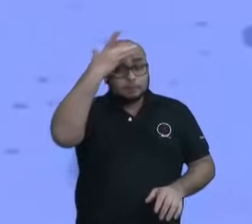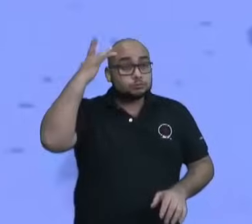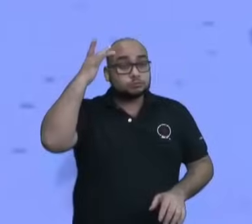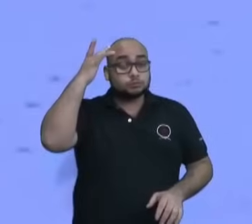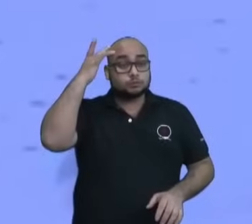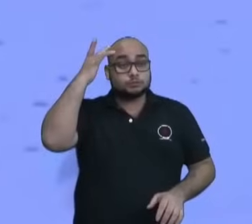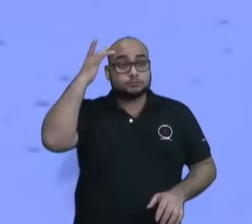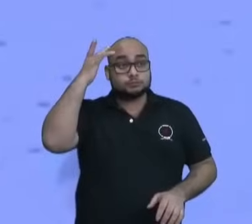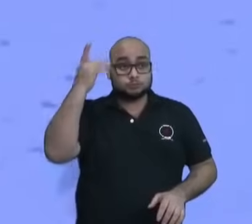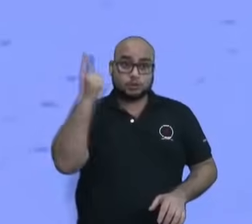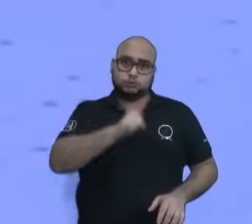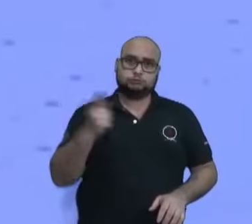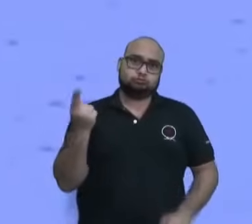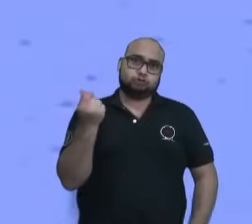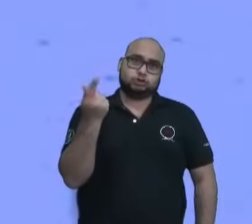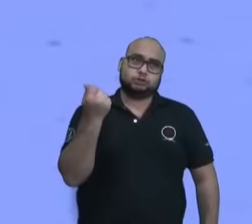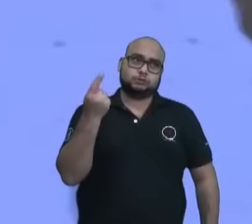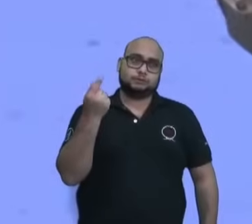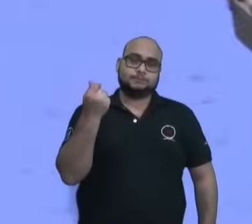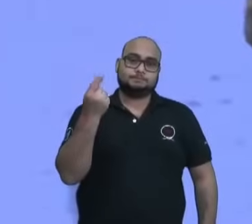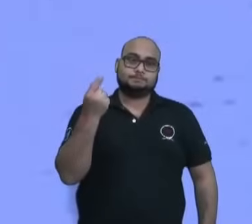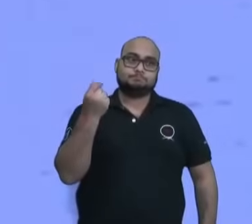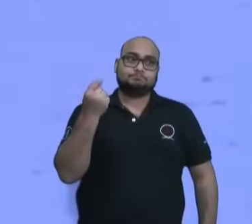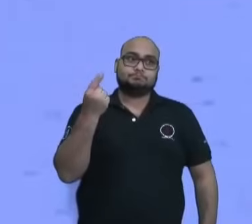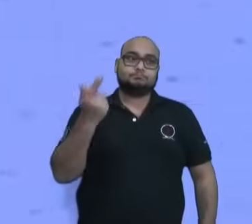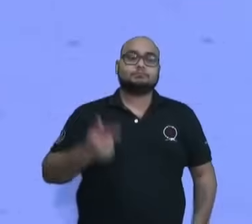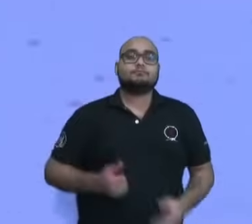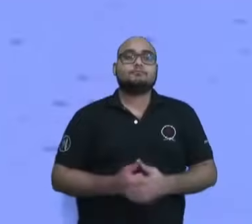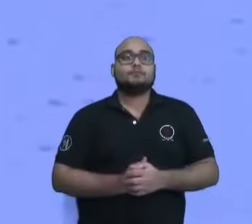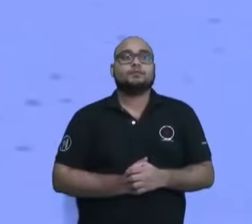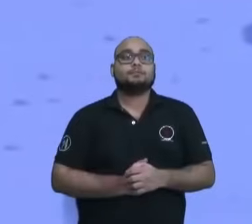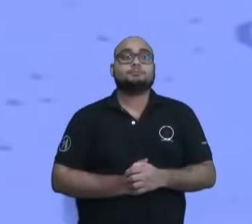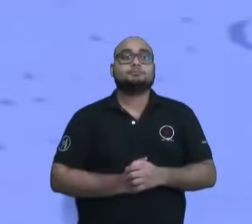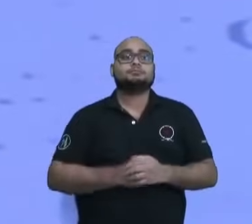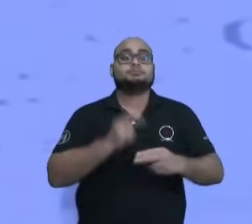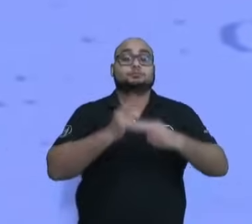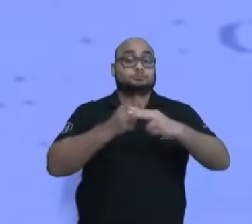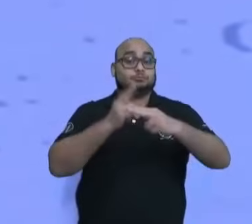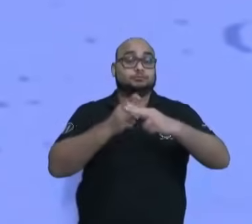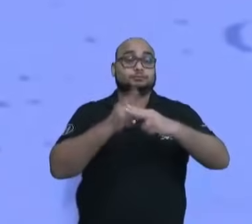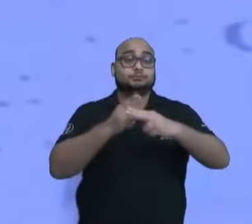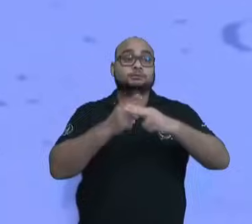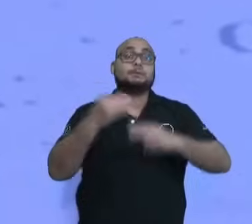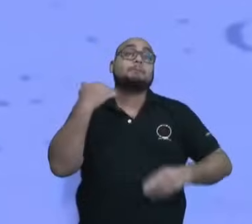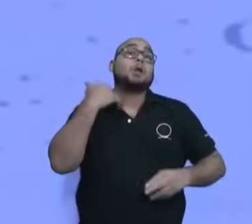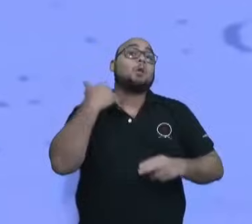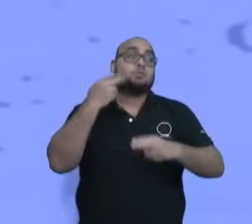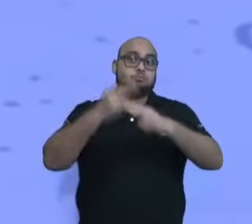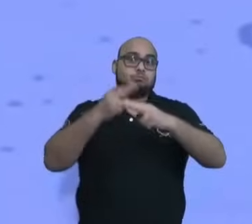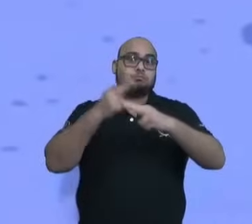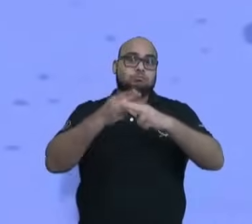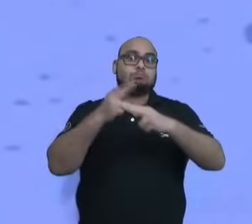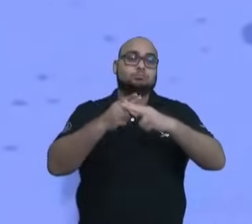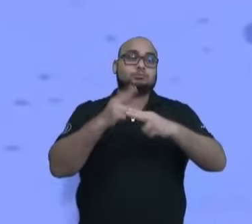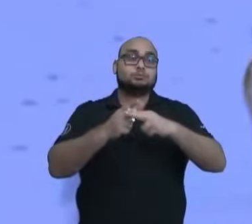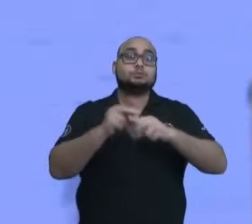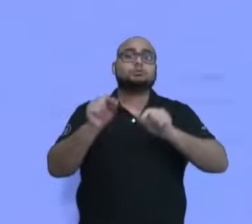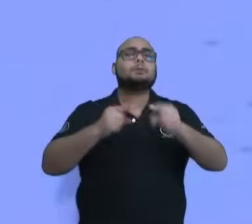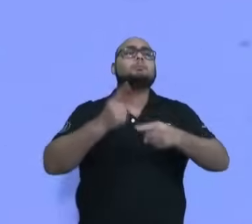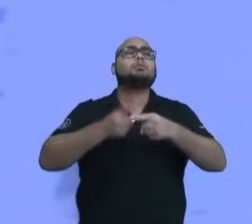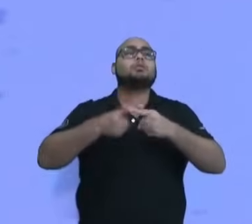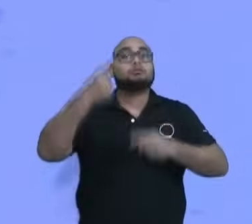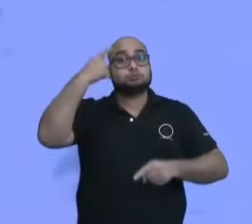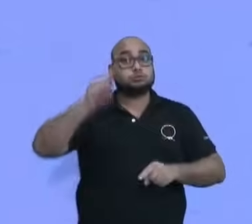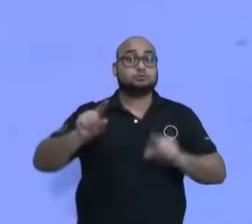isso é estudo 95% dos que se tornaram aqui na loteria se tornaram milionários na loteria jogaram tudo